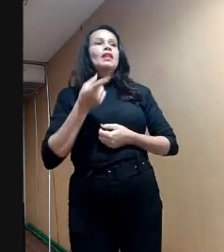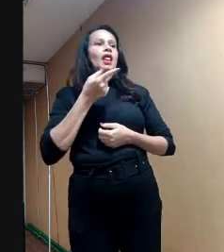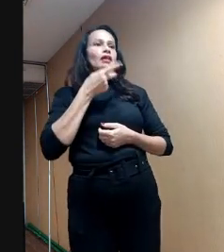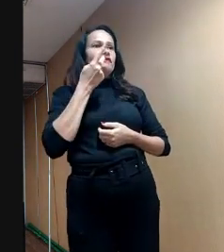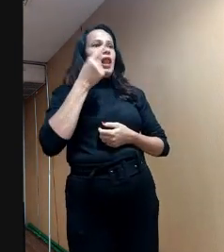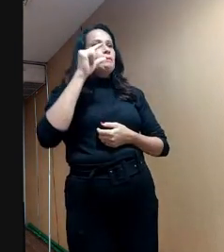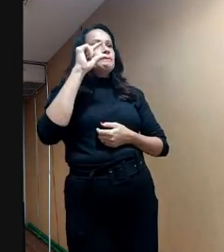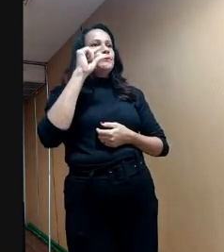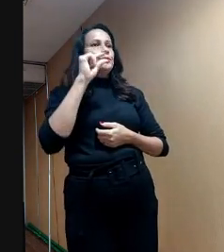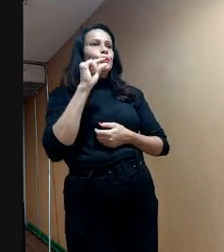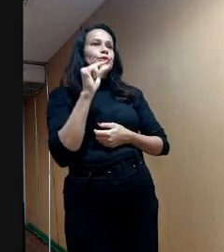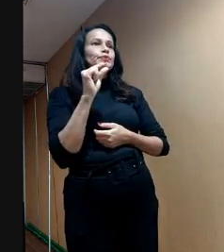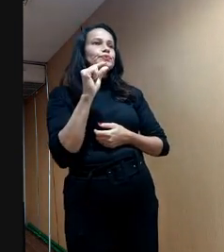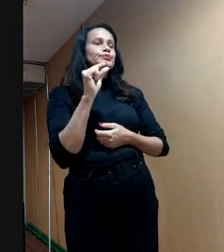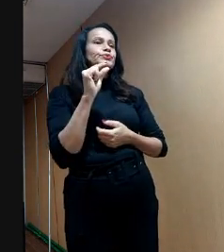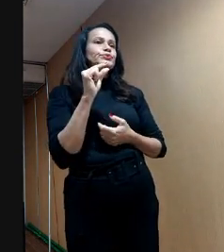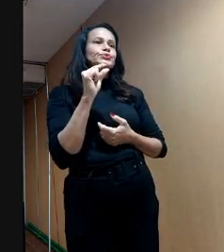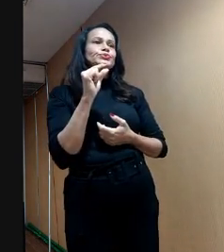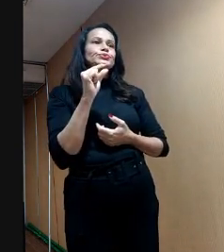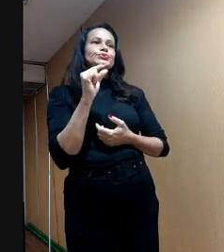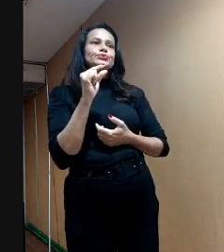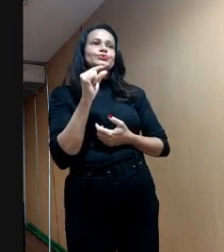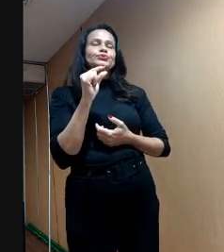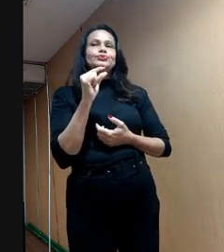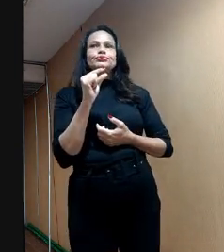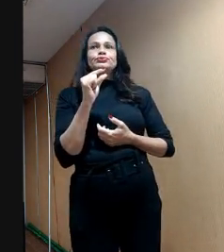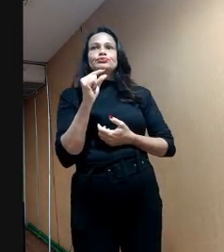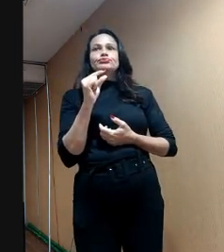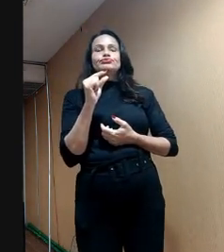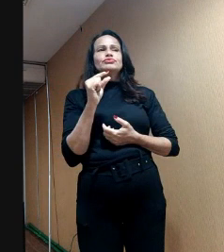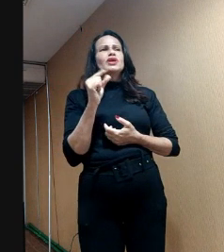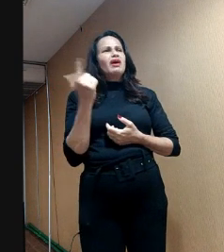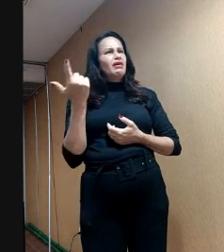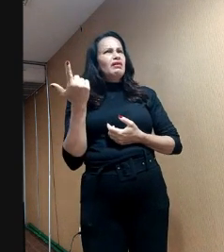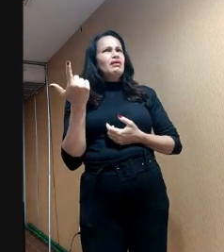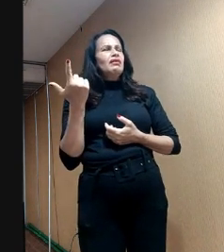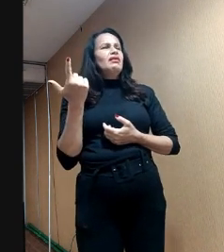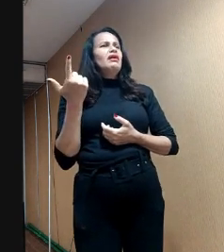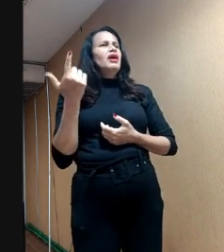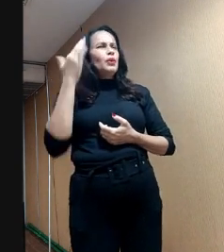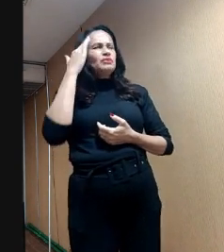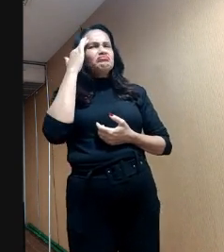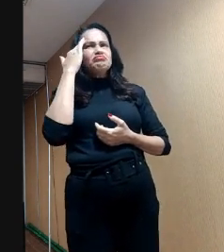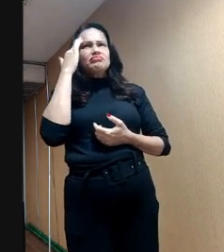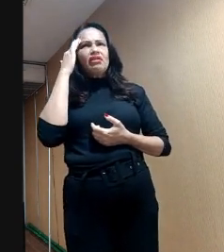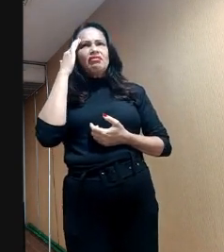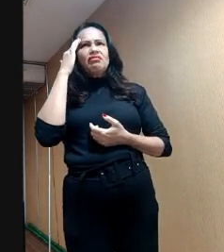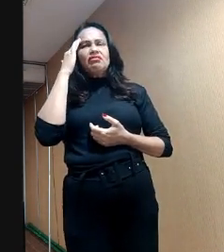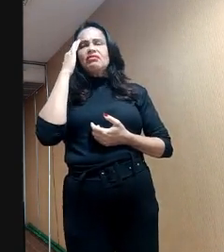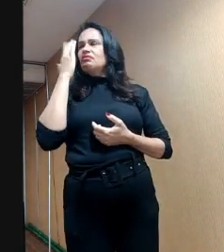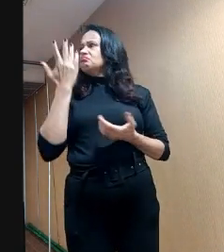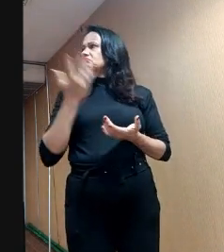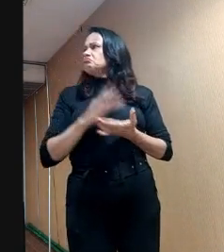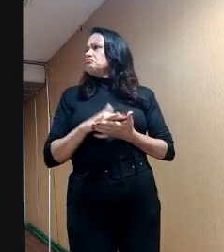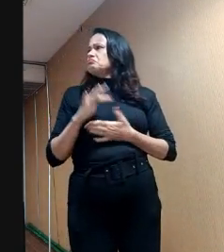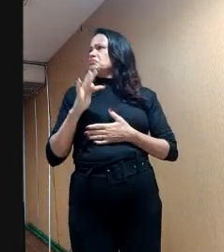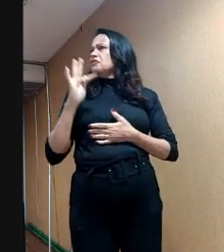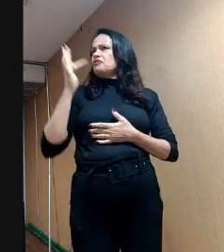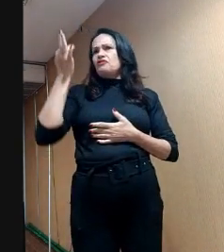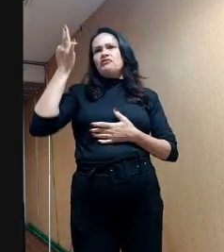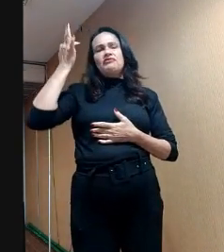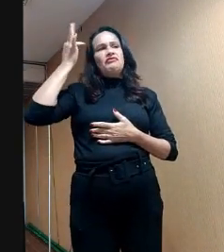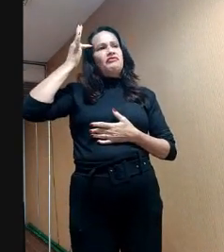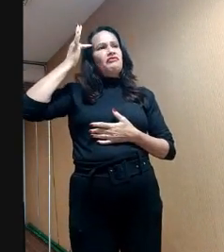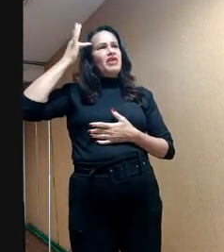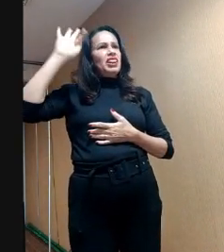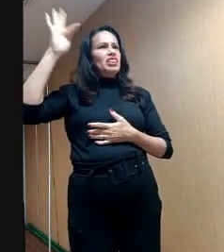matemática do campus Pesqueira. Então, em nome do Instituto Federal de Pernambuco, eu quero desejar a todos um encontro muito produtivo, muito inspirador, que a